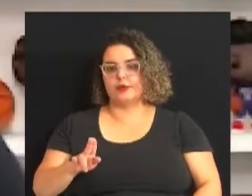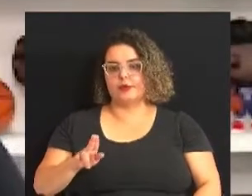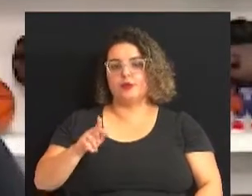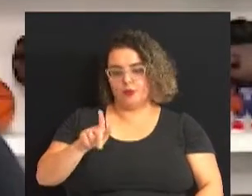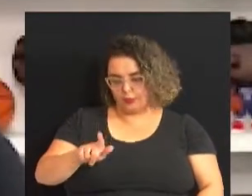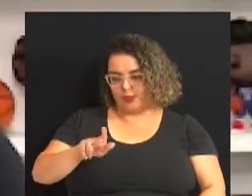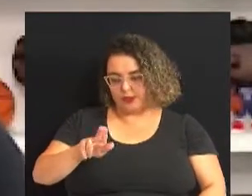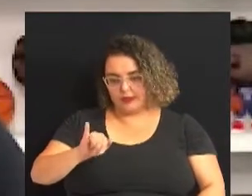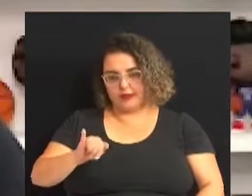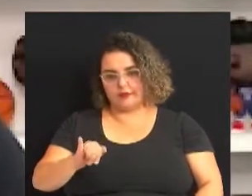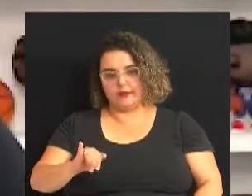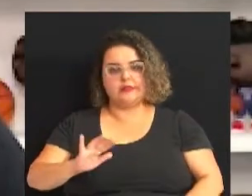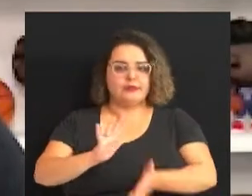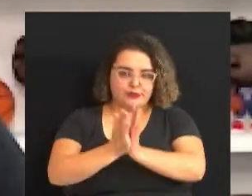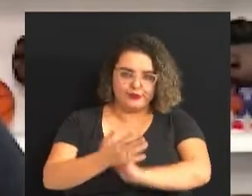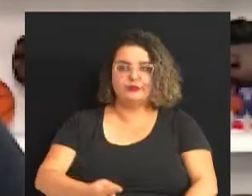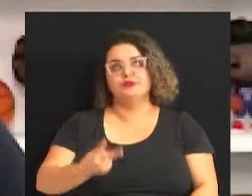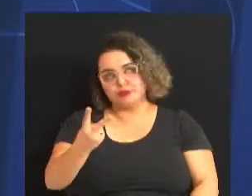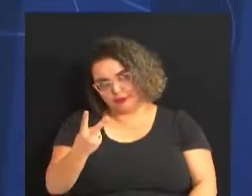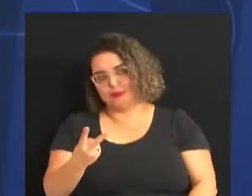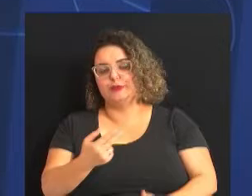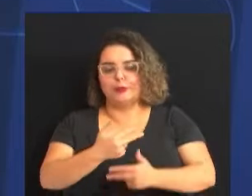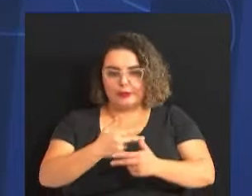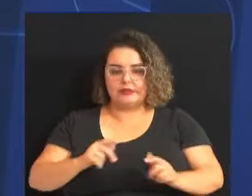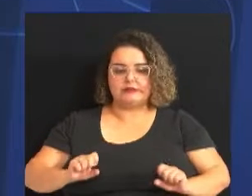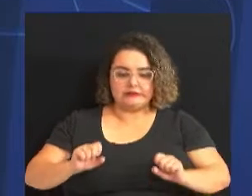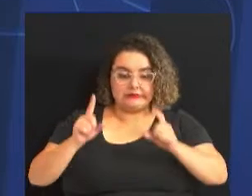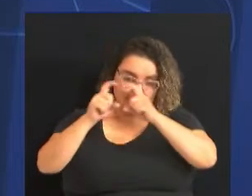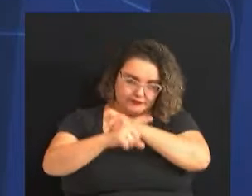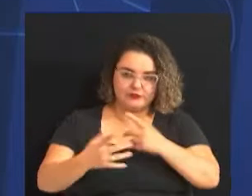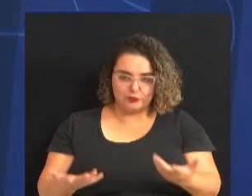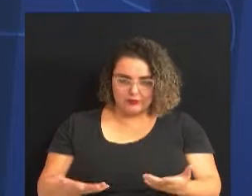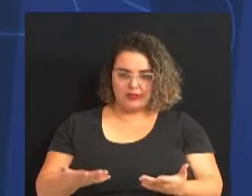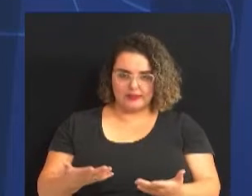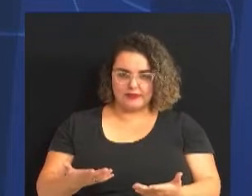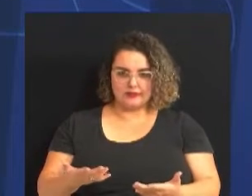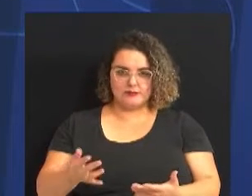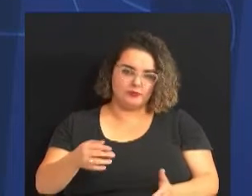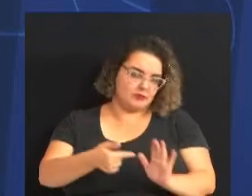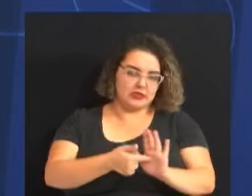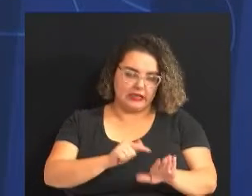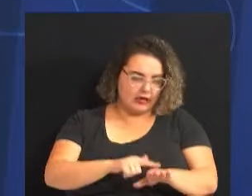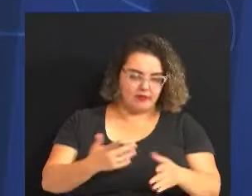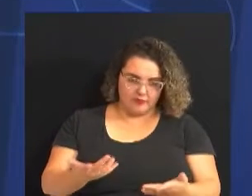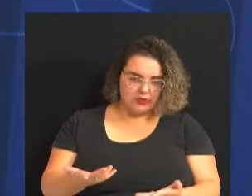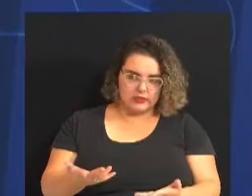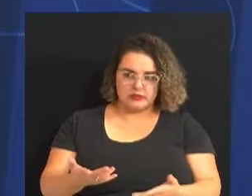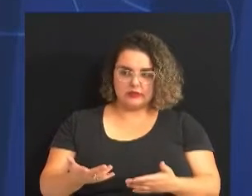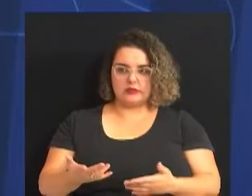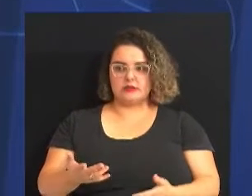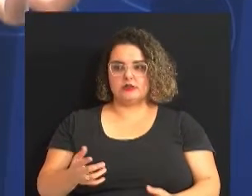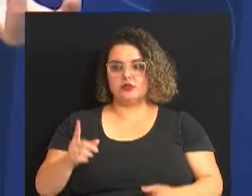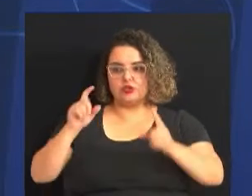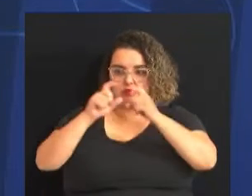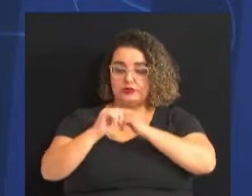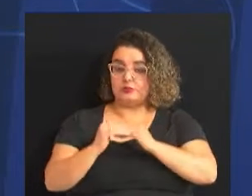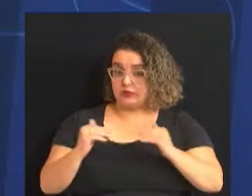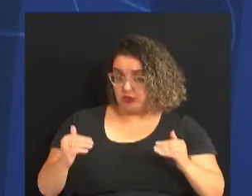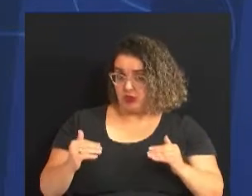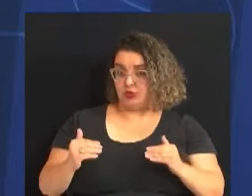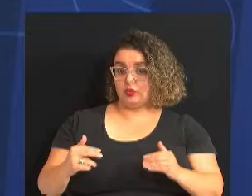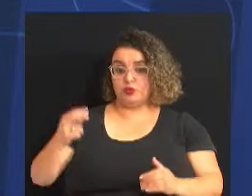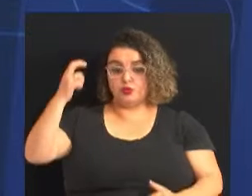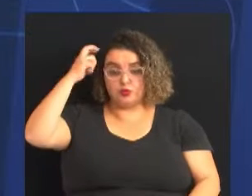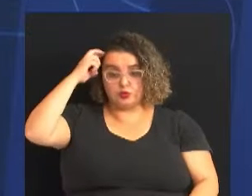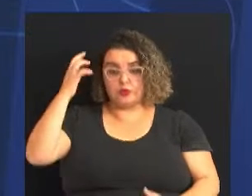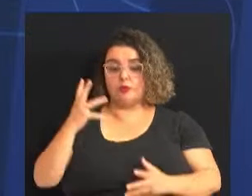isso. É um pouquinho mais complicado, né, para você poder se estabelecer num esporte que culturalmente é muito forte